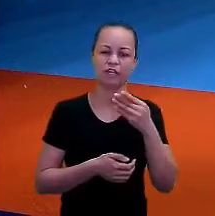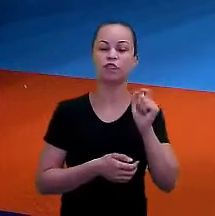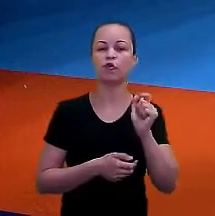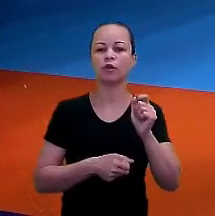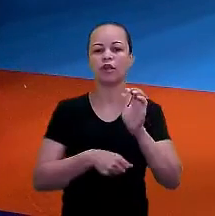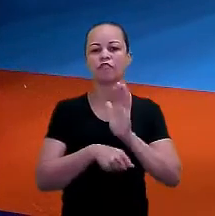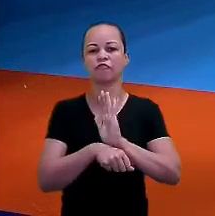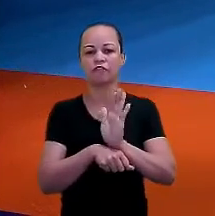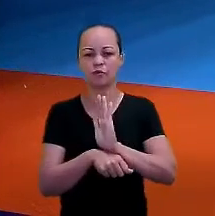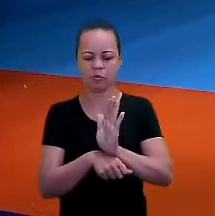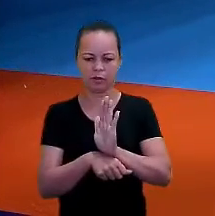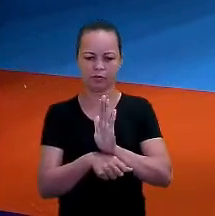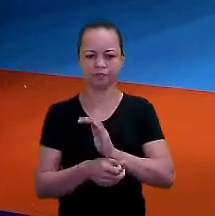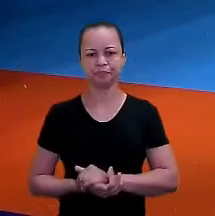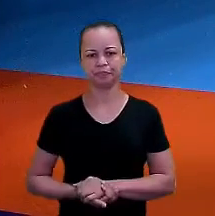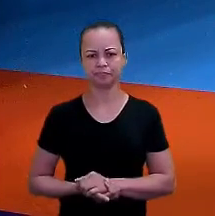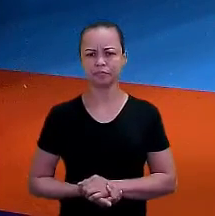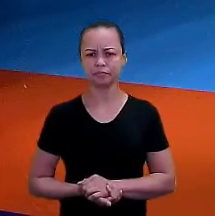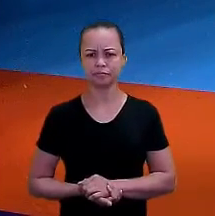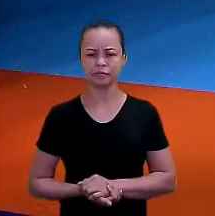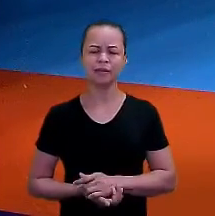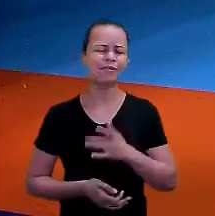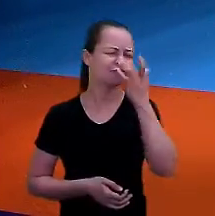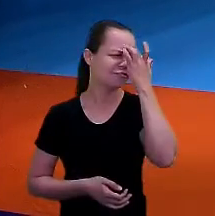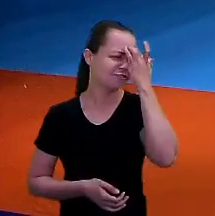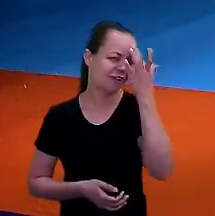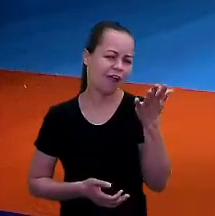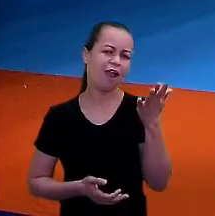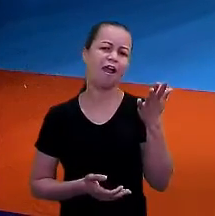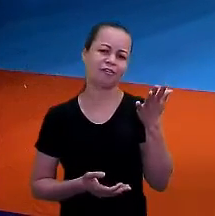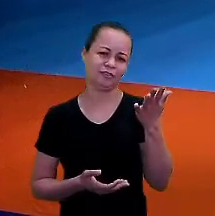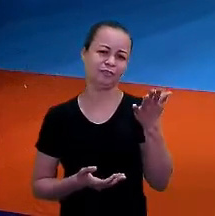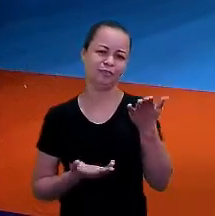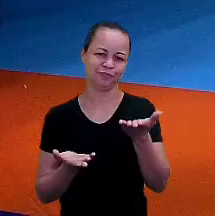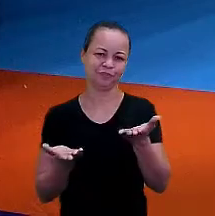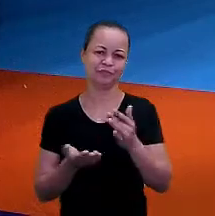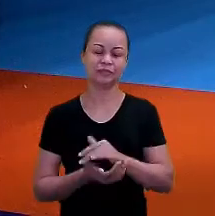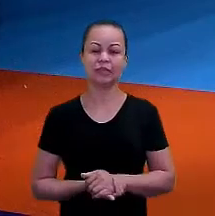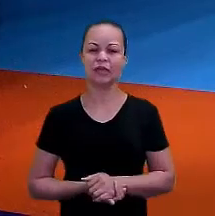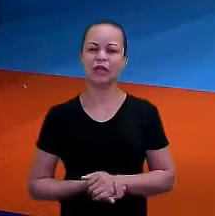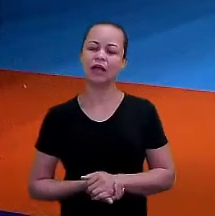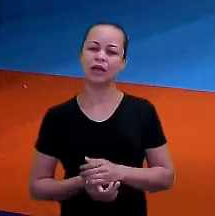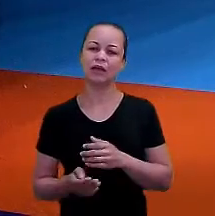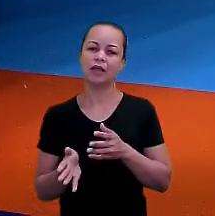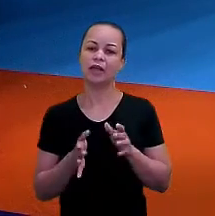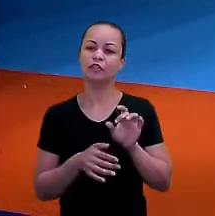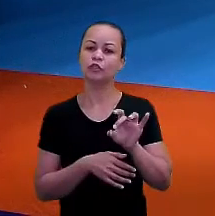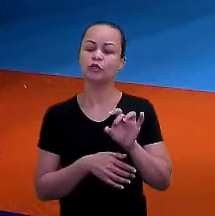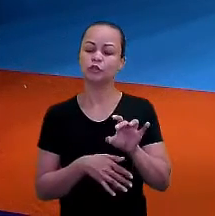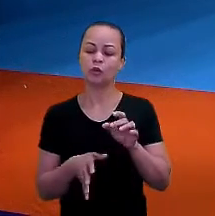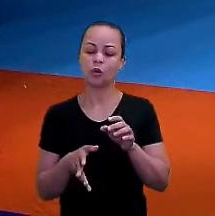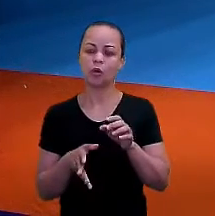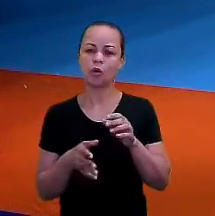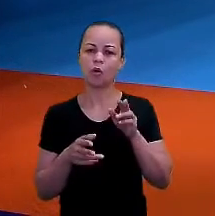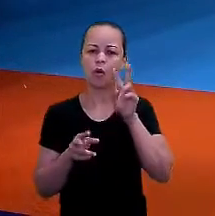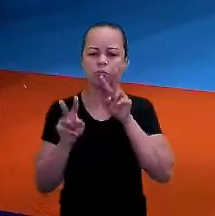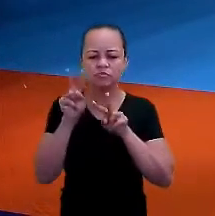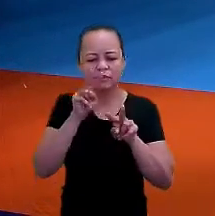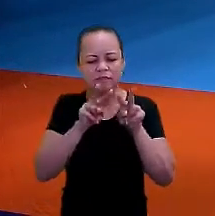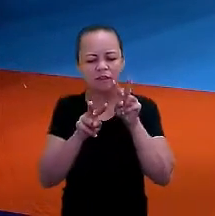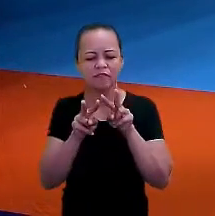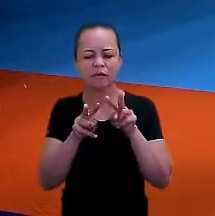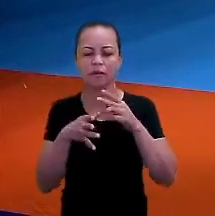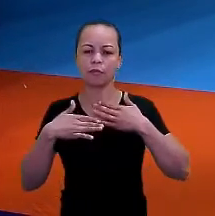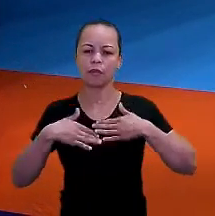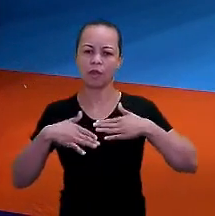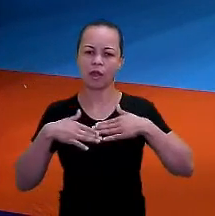certo? Viu, gente? Não é fácil. É muito fácil. É só a gente olhar com calma o